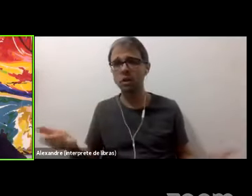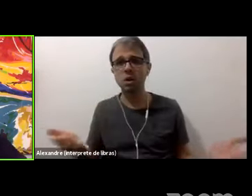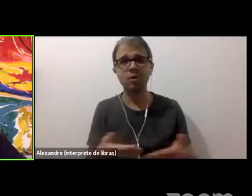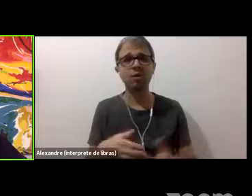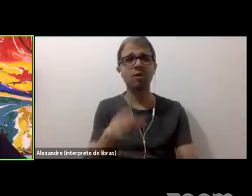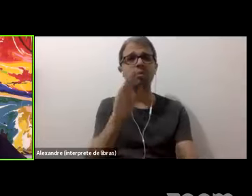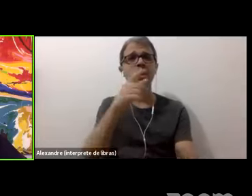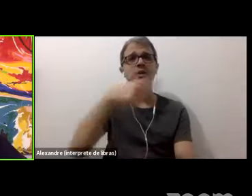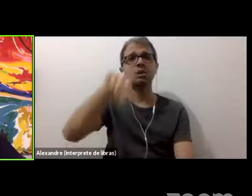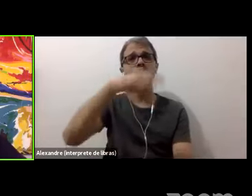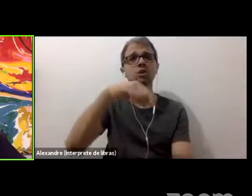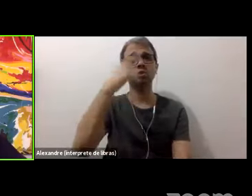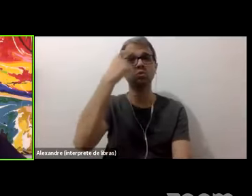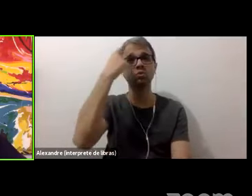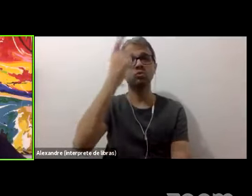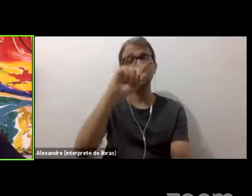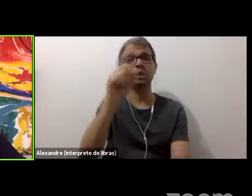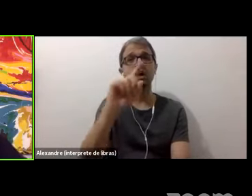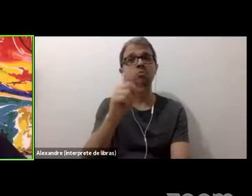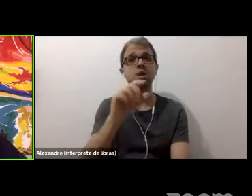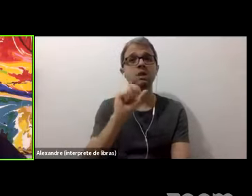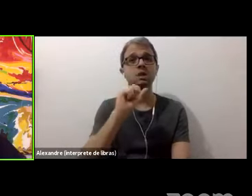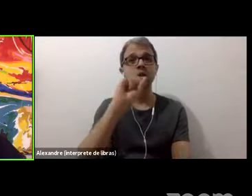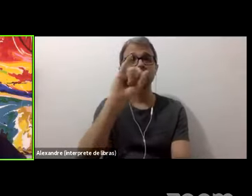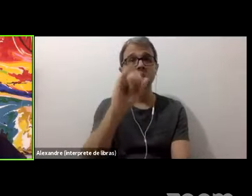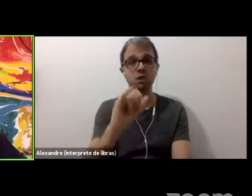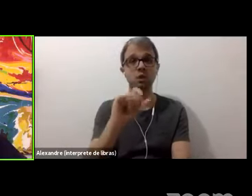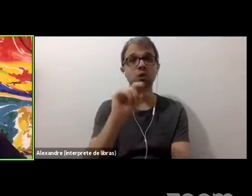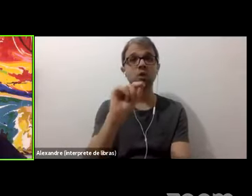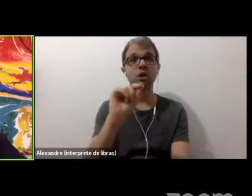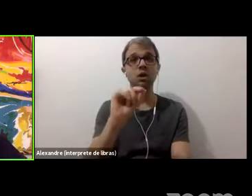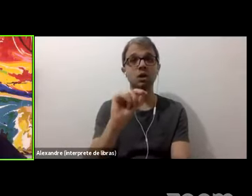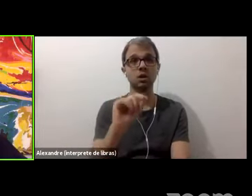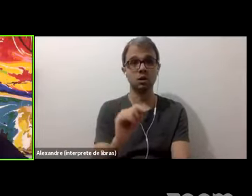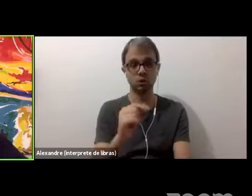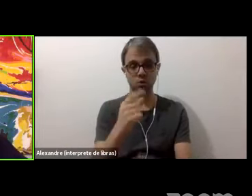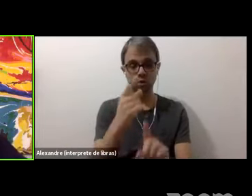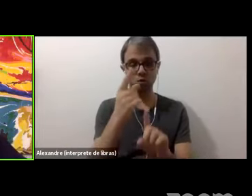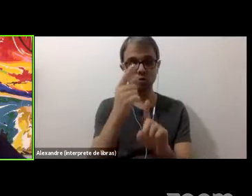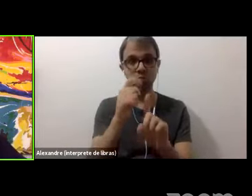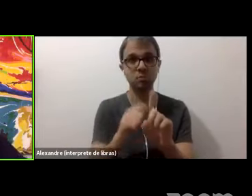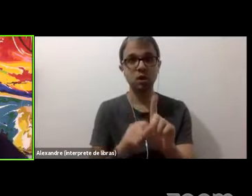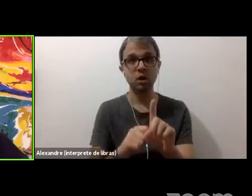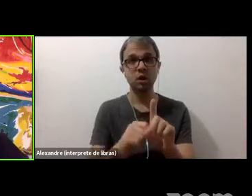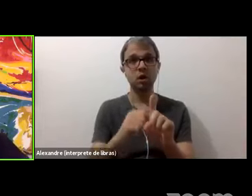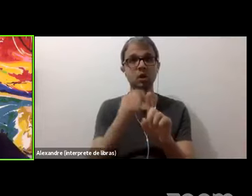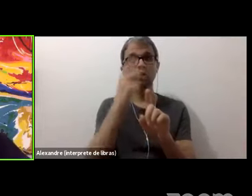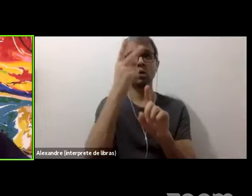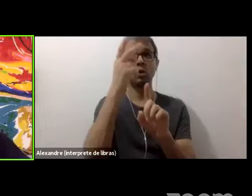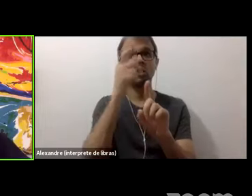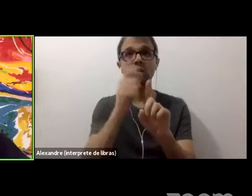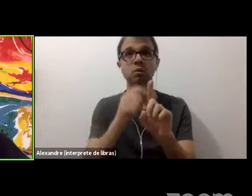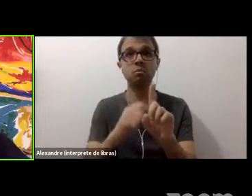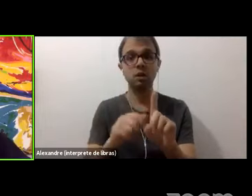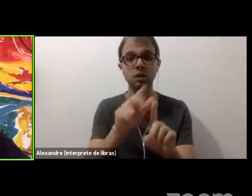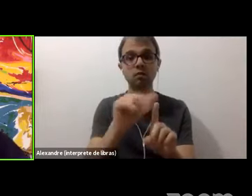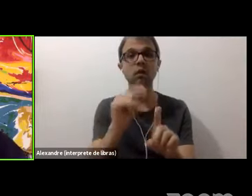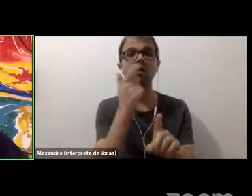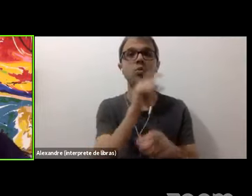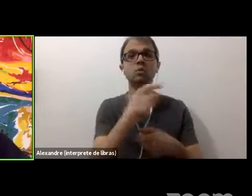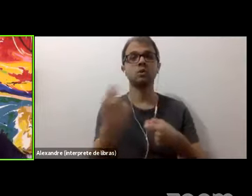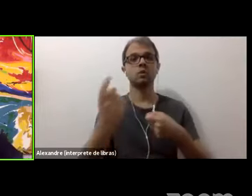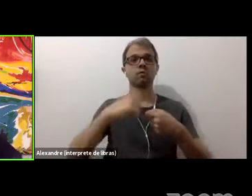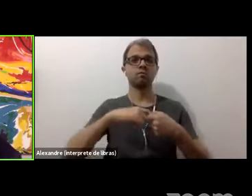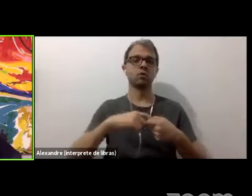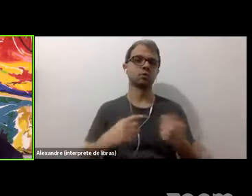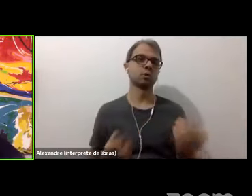se essa retomada será daqui a um mês, 2 meses, se será no ano que vem, e a gente agora